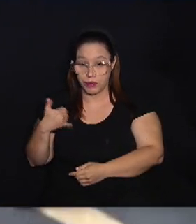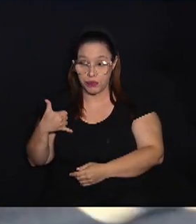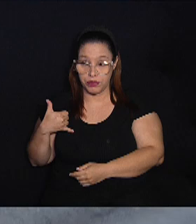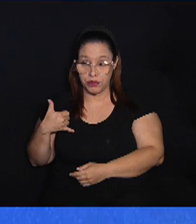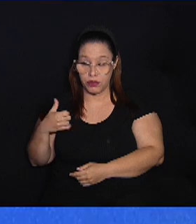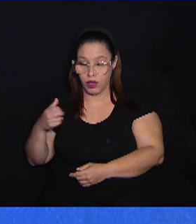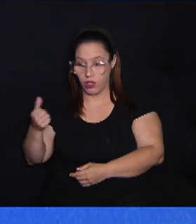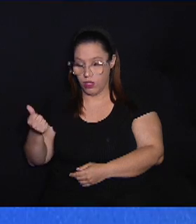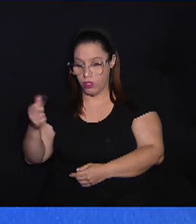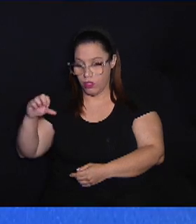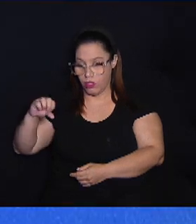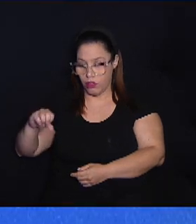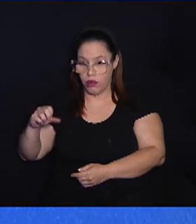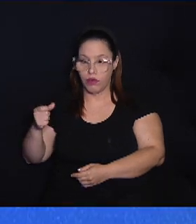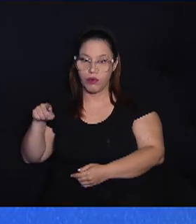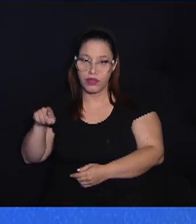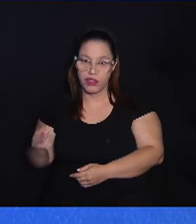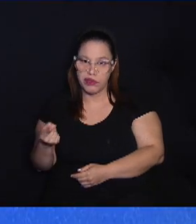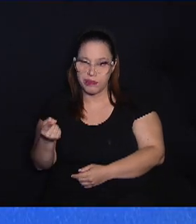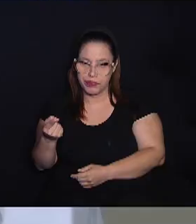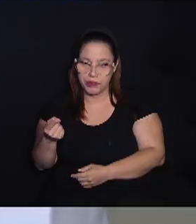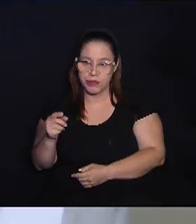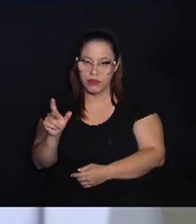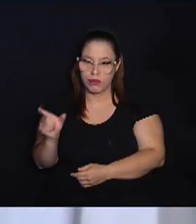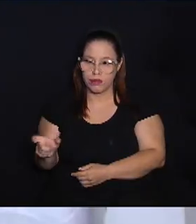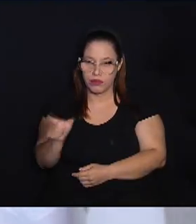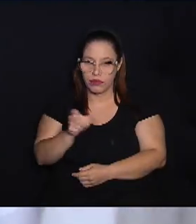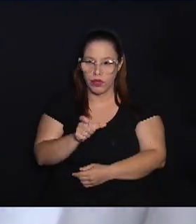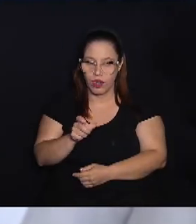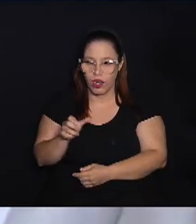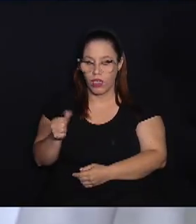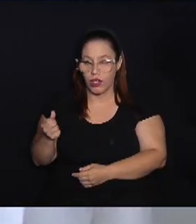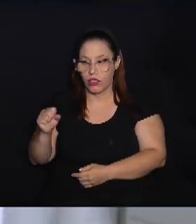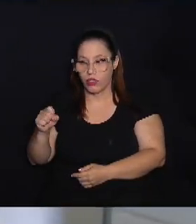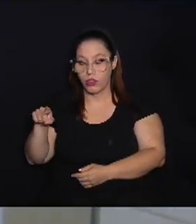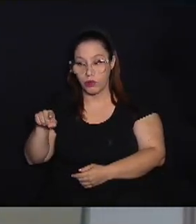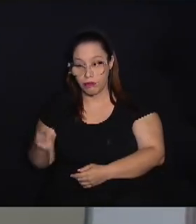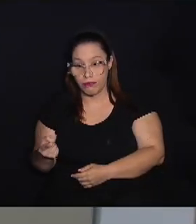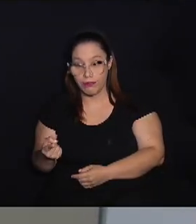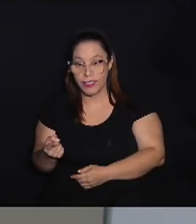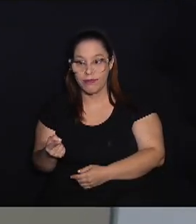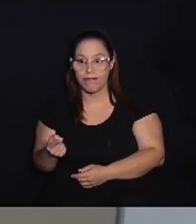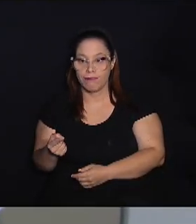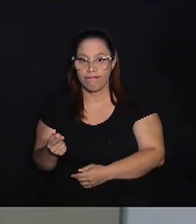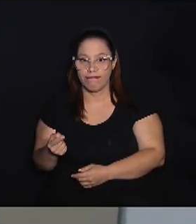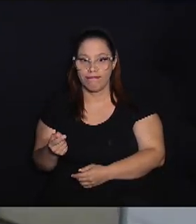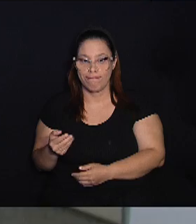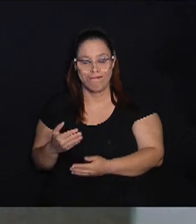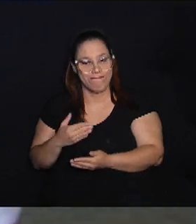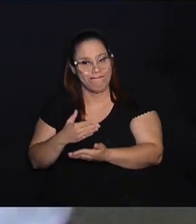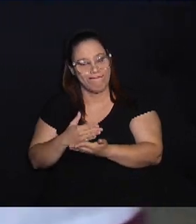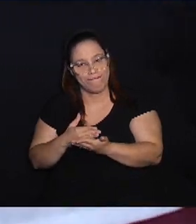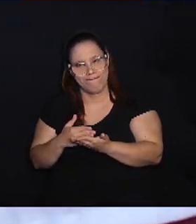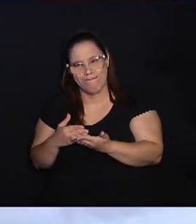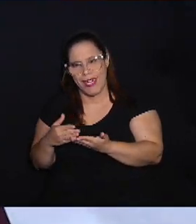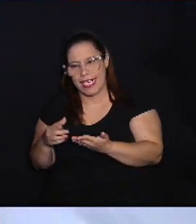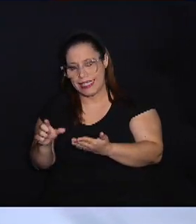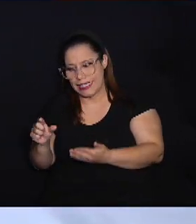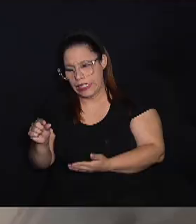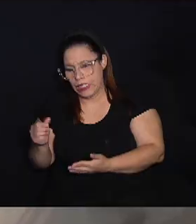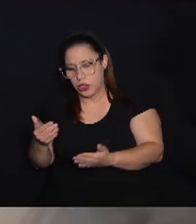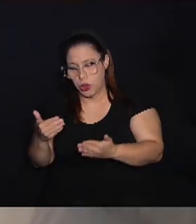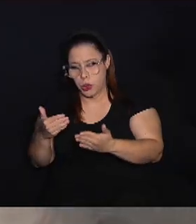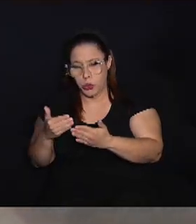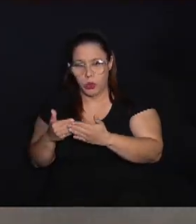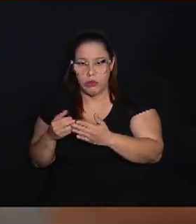de 90 mil pessoas, e recebemos apenas 18 mil doses. Então a gente ainda não conseguiu, aí não estamos nem perto de alcançar uma